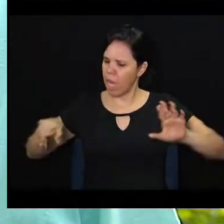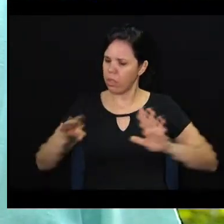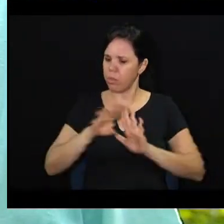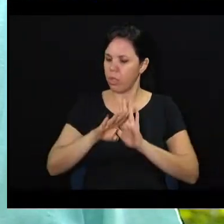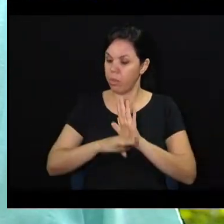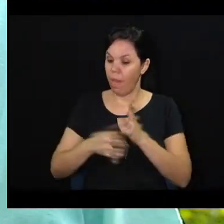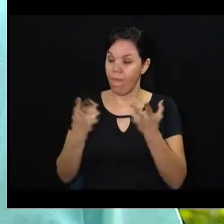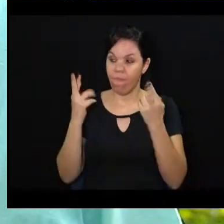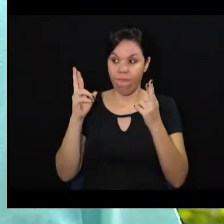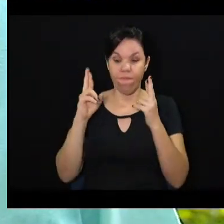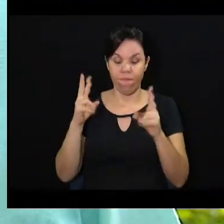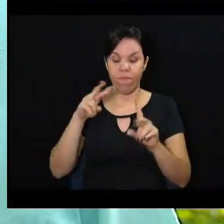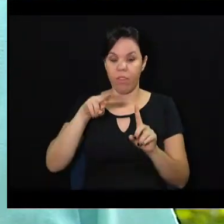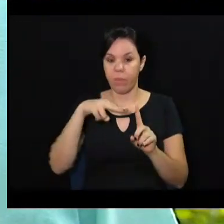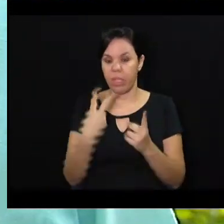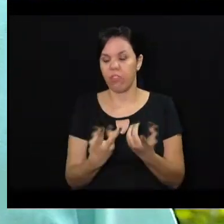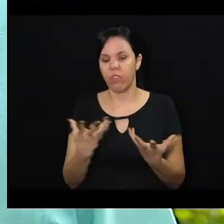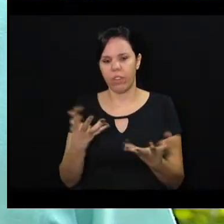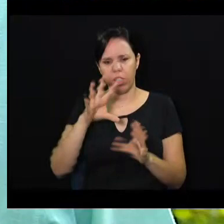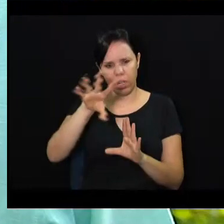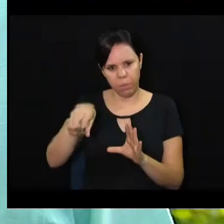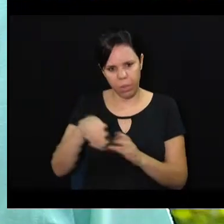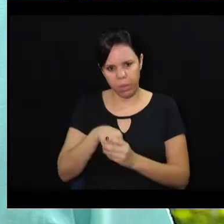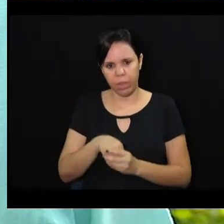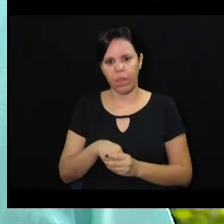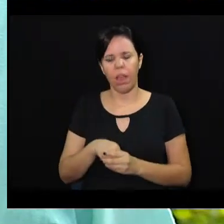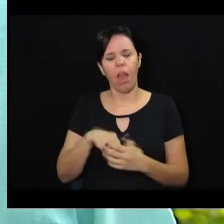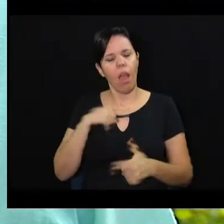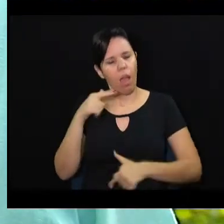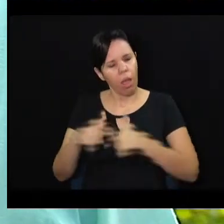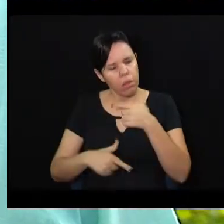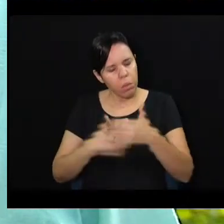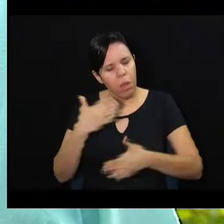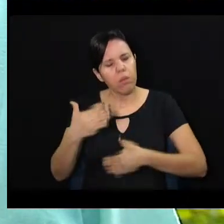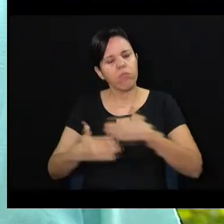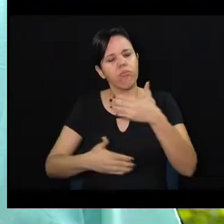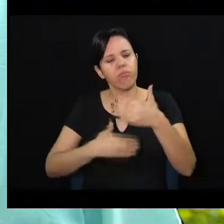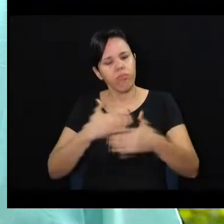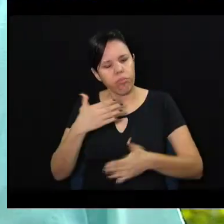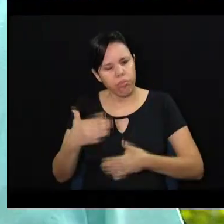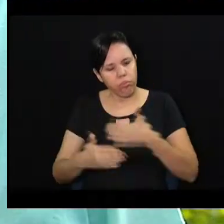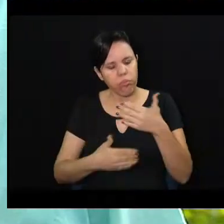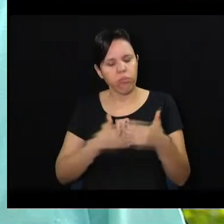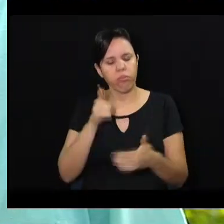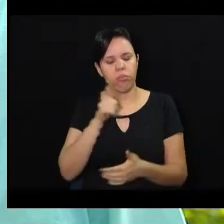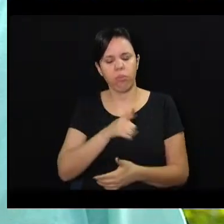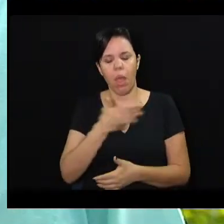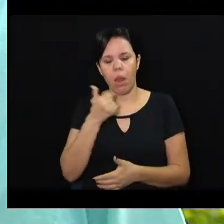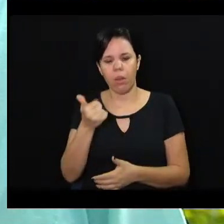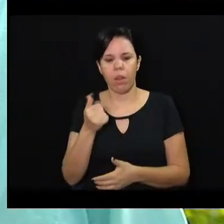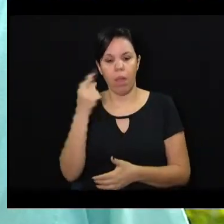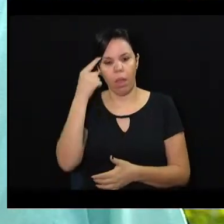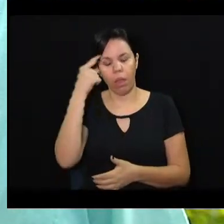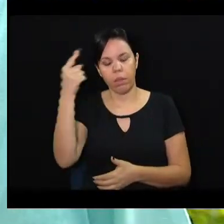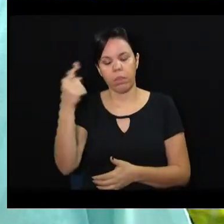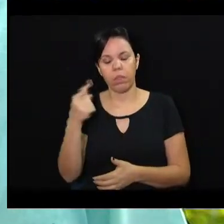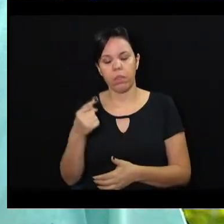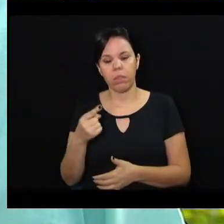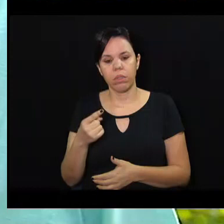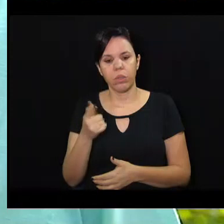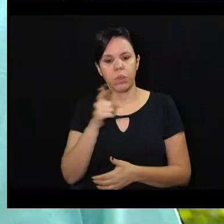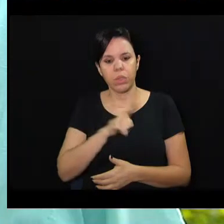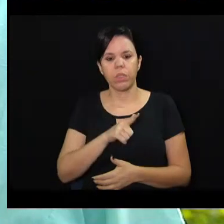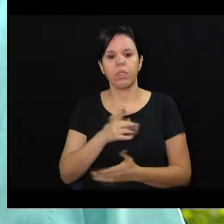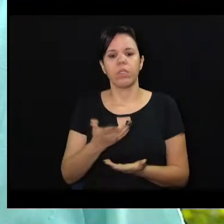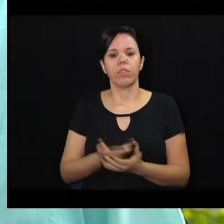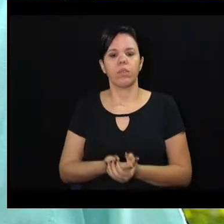de conseguir implementar também. Um trabalho aí de formiguinha, então, aos poucos vai conquistando. A ideia é essa, ocupando esse espaço